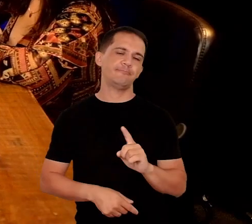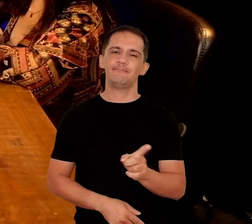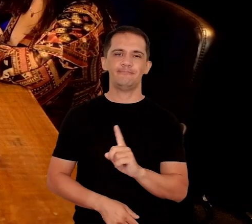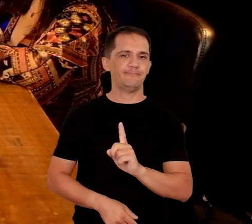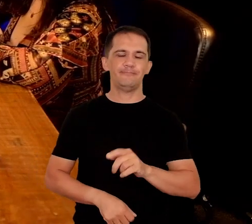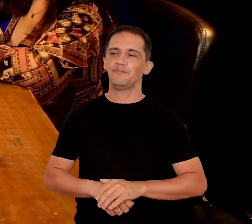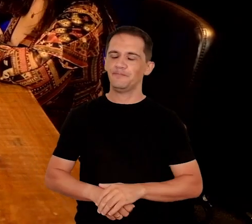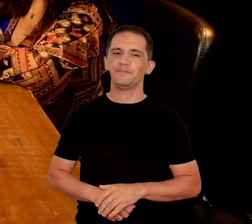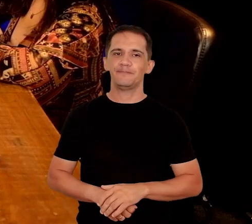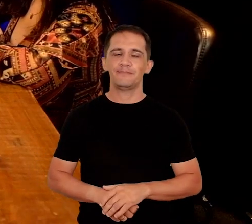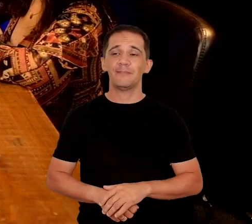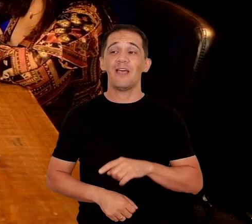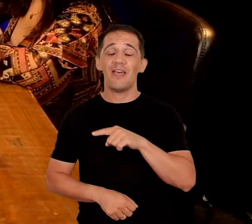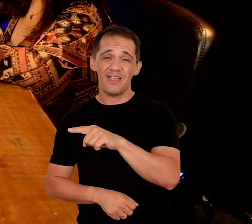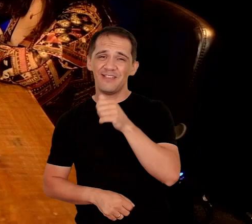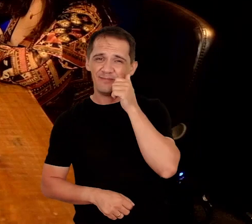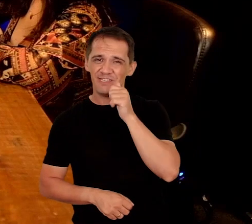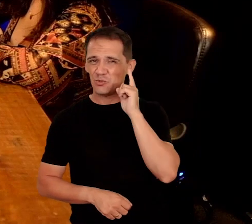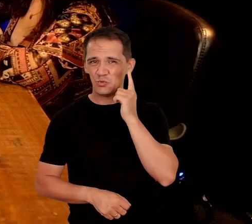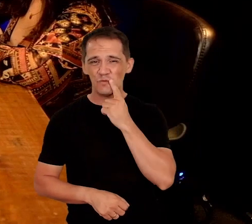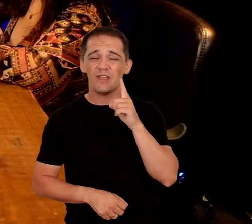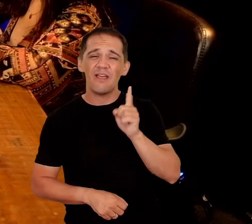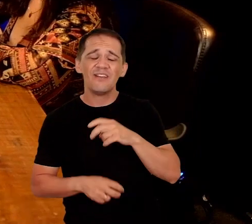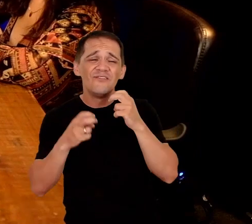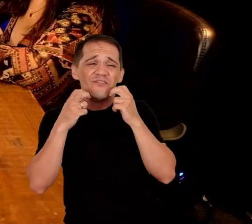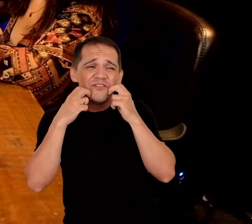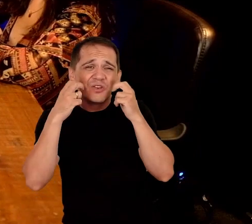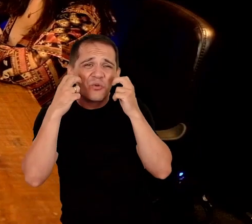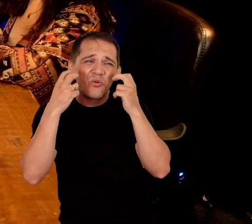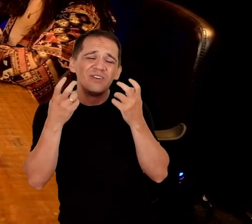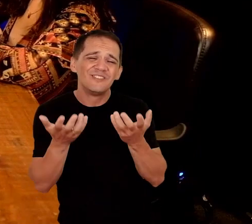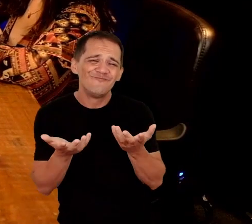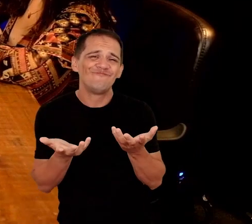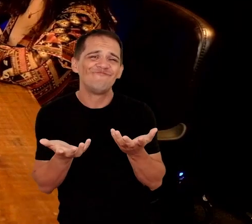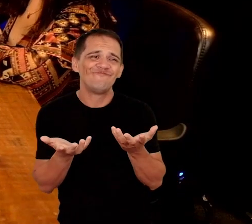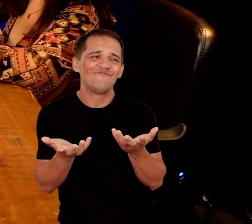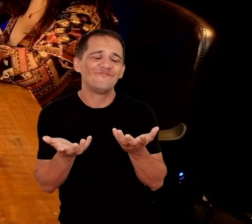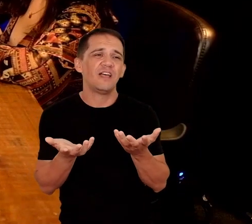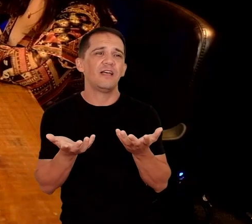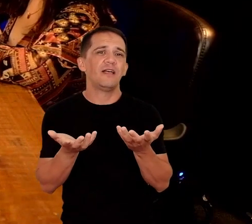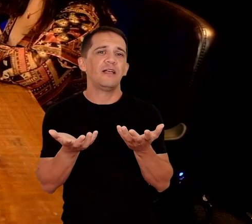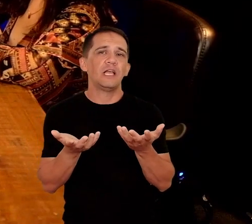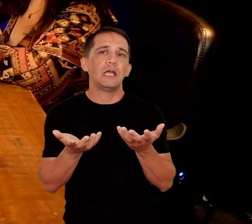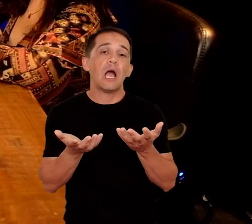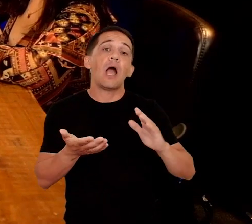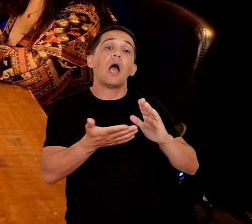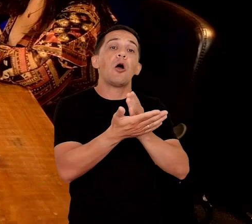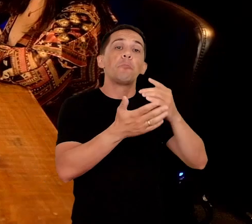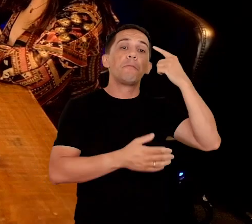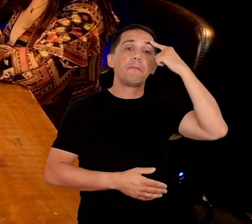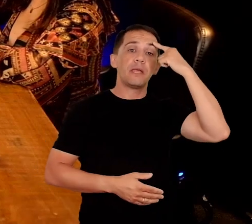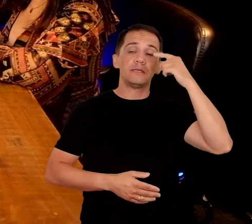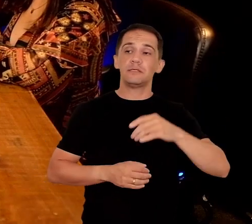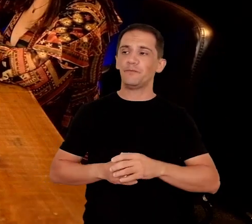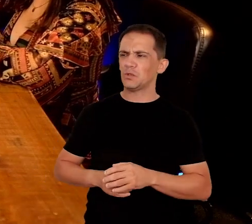mesmo. Que é o que se mais usa, na verdade, né? Até porque ela tinha muita vergonha, né? Porque era uma coisa que a gente não via muito, né? Na nossa cabeça,